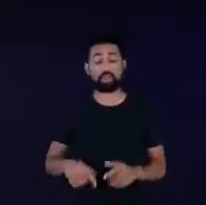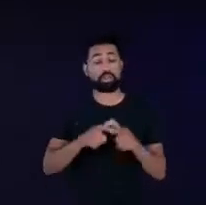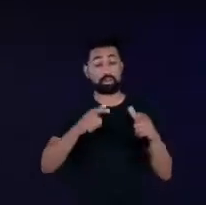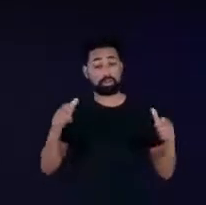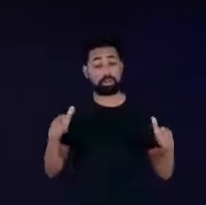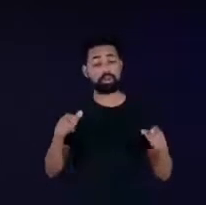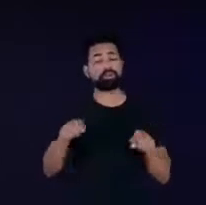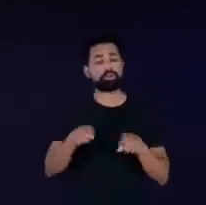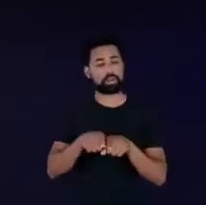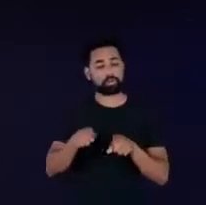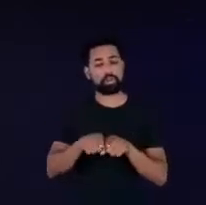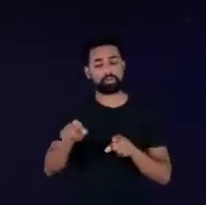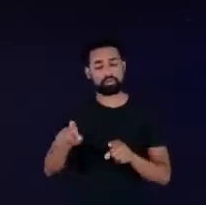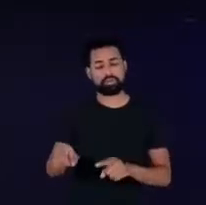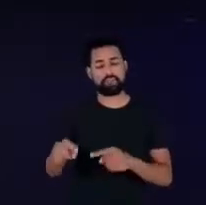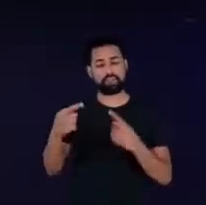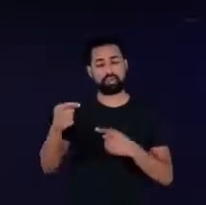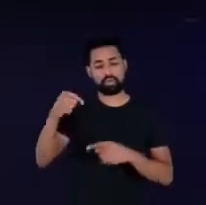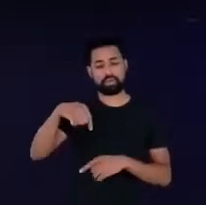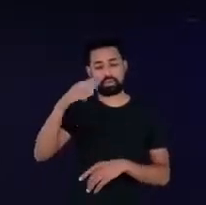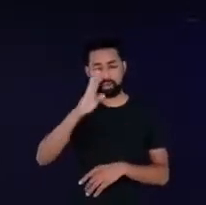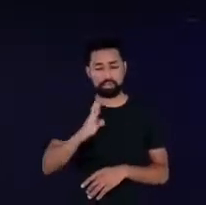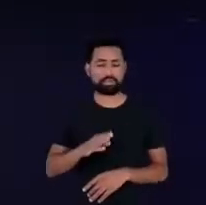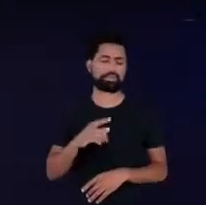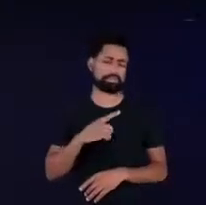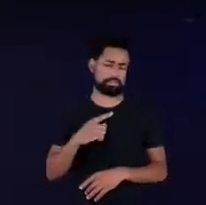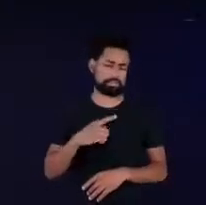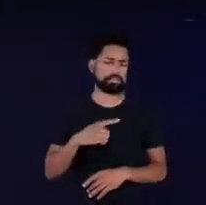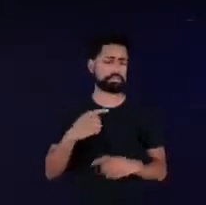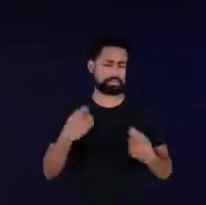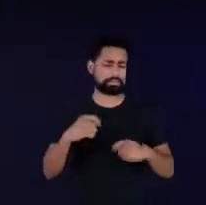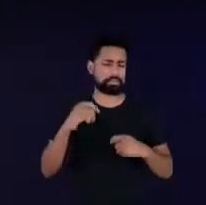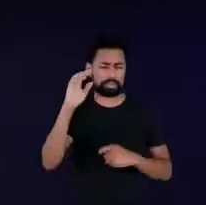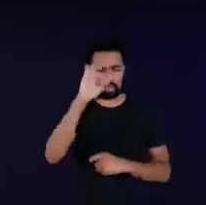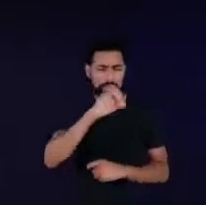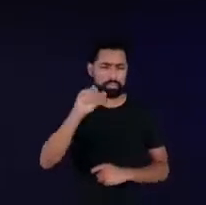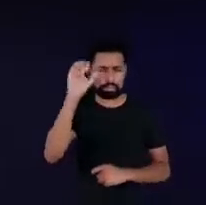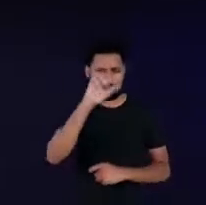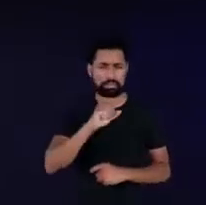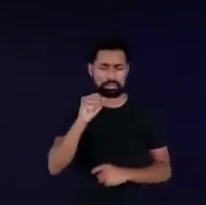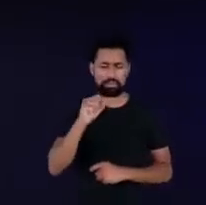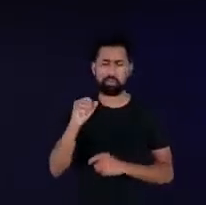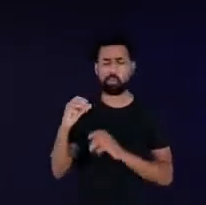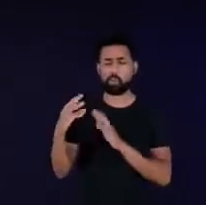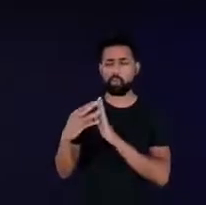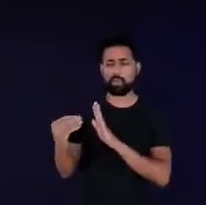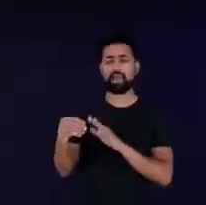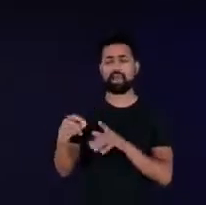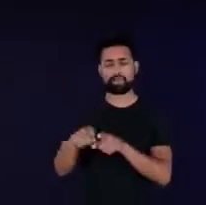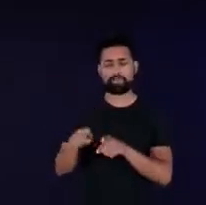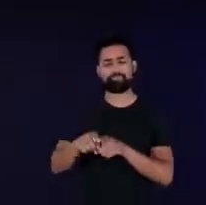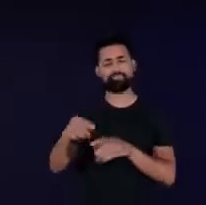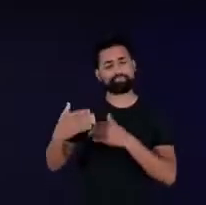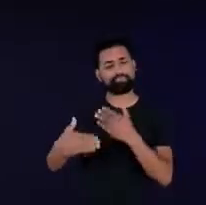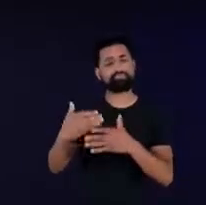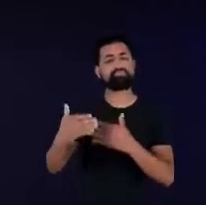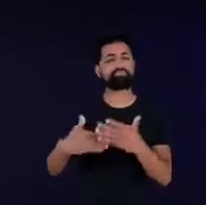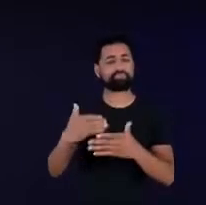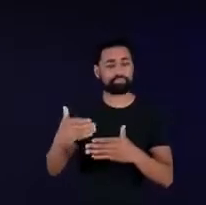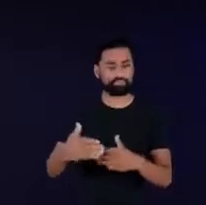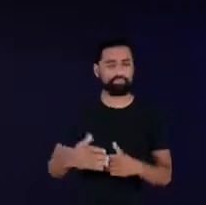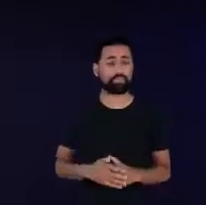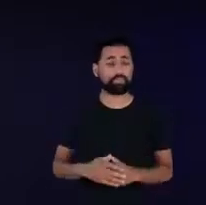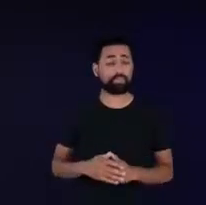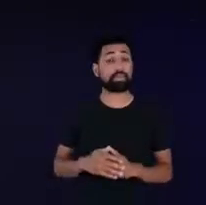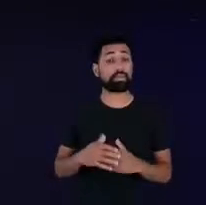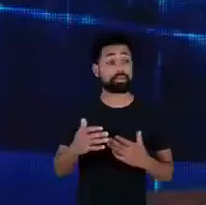Com certeza, o Brasil tem muito a aprender, a se inspirar e a contribuir também nessa jornada de descarbonização.